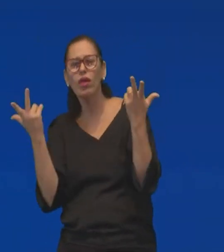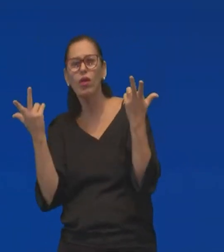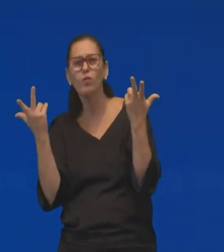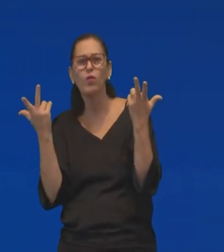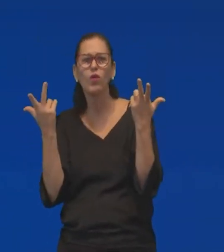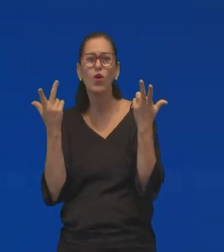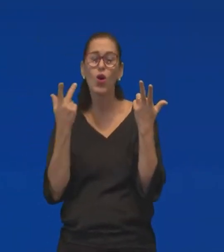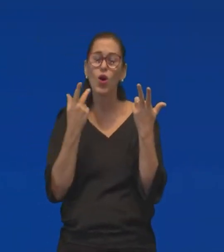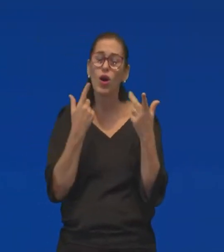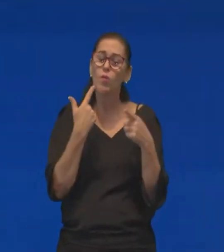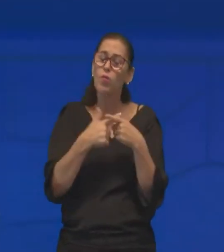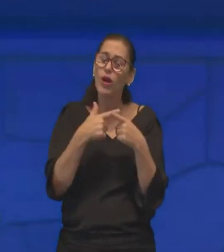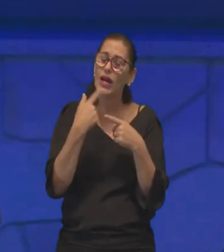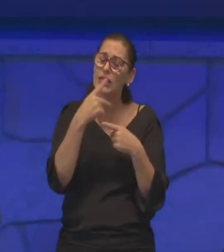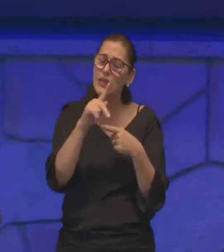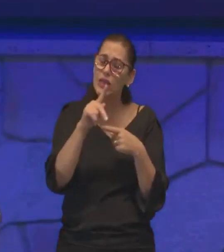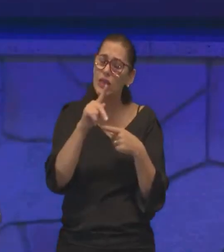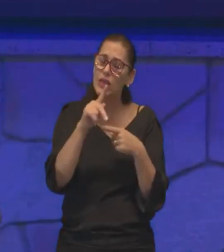seus irmãos,